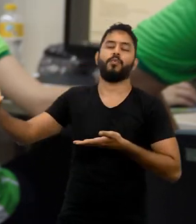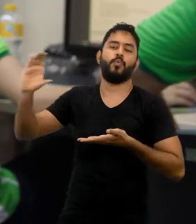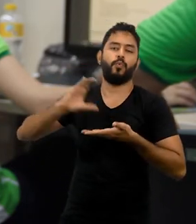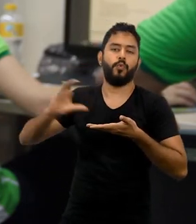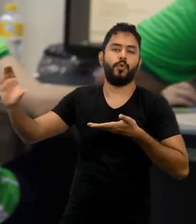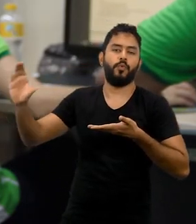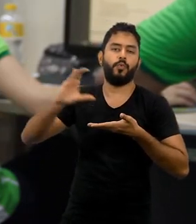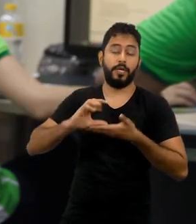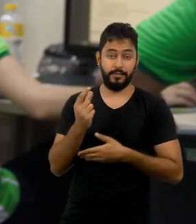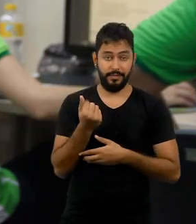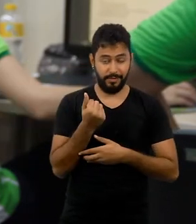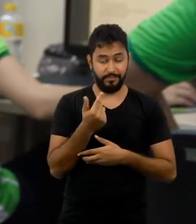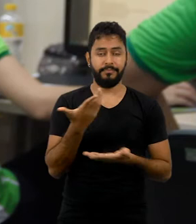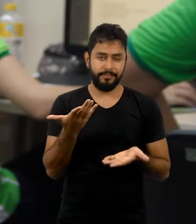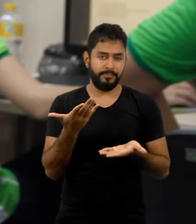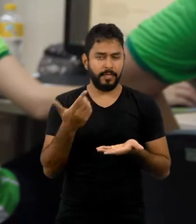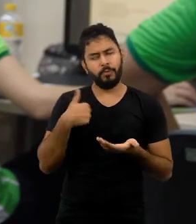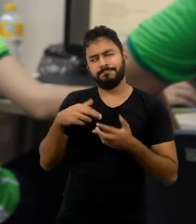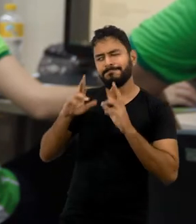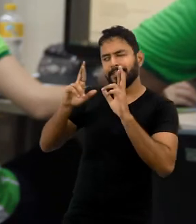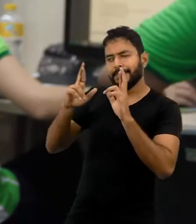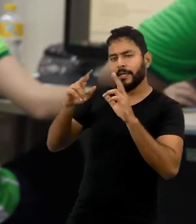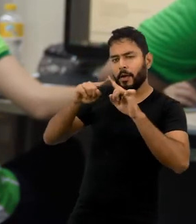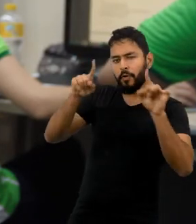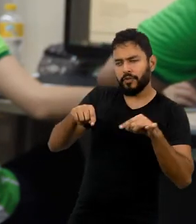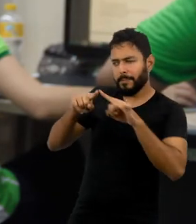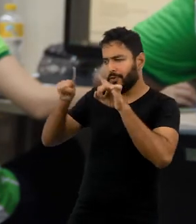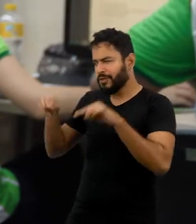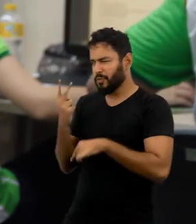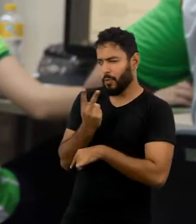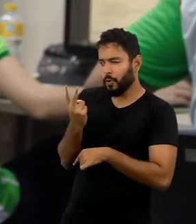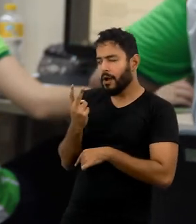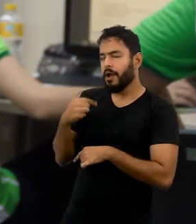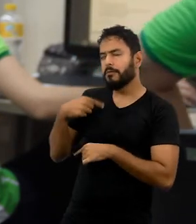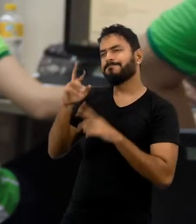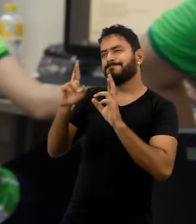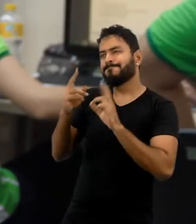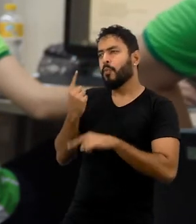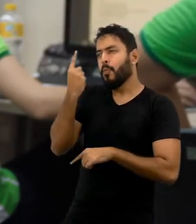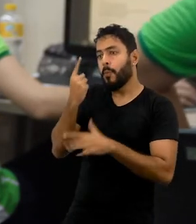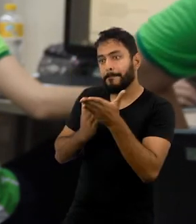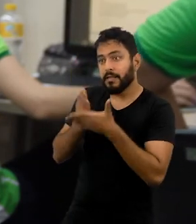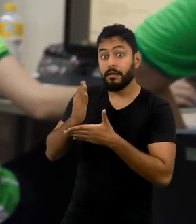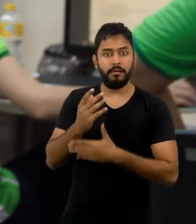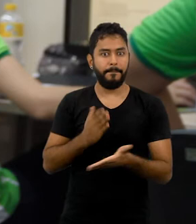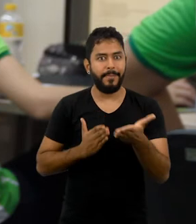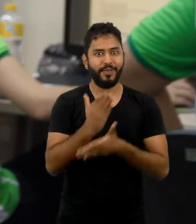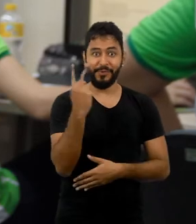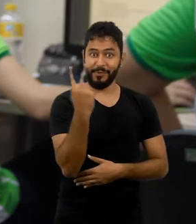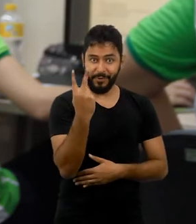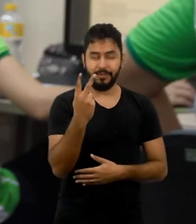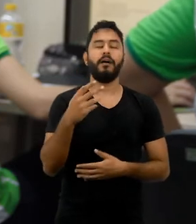FACEP, na esperança de aprovar um, e os dois foram aprovados. Então a gente recebeu o financiamento